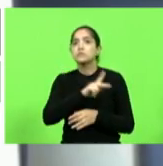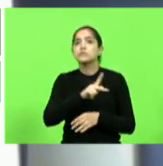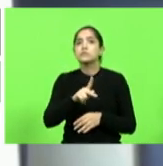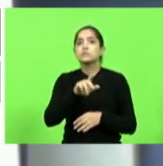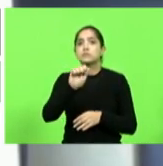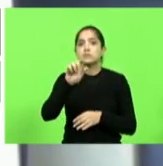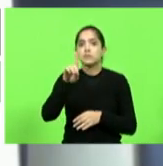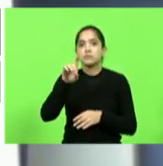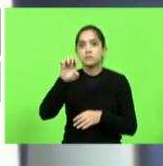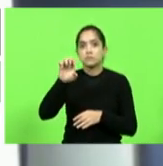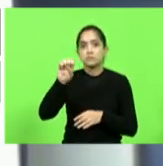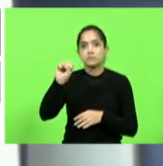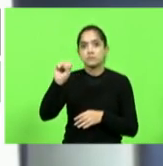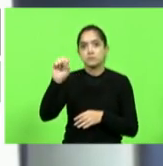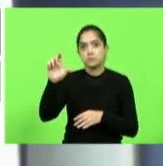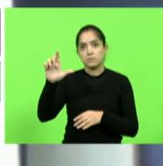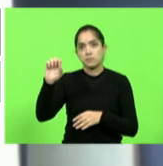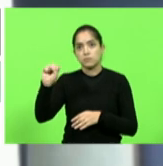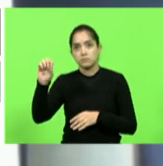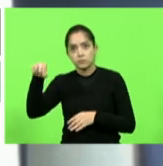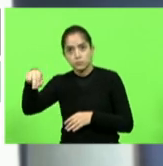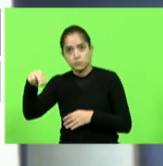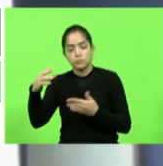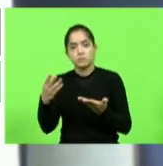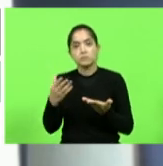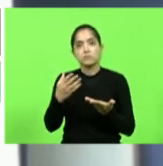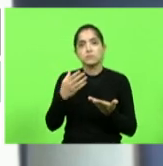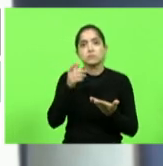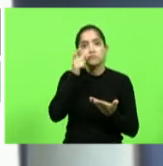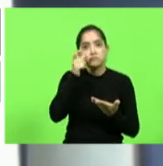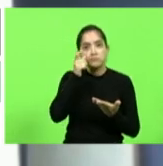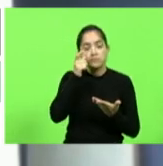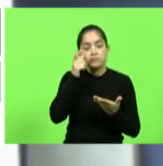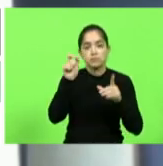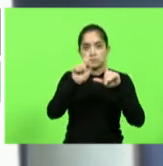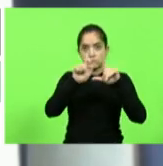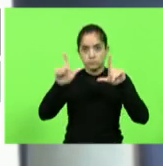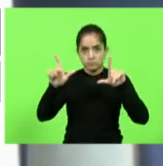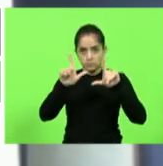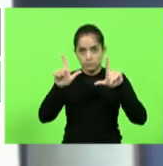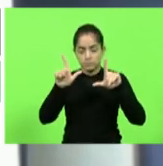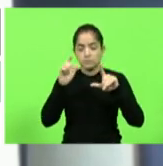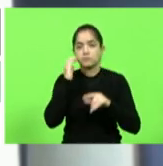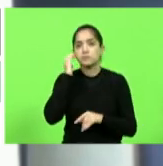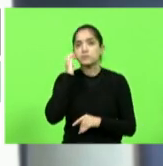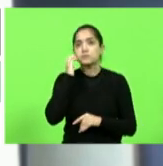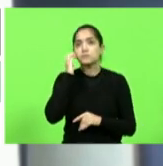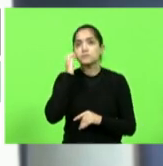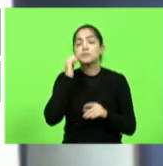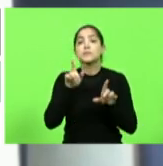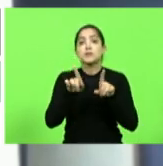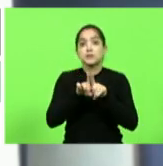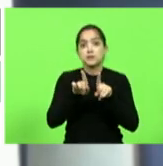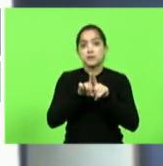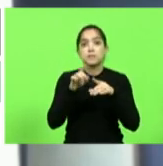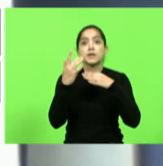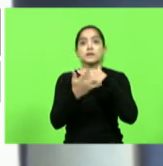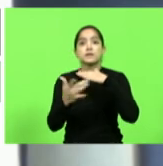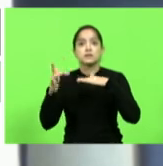os trabalhadores e trabalhadoras de educação que nos acompanham pela TV da Assembleia Legislativa e também nas redes